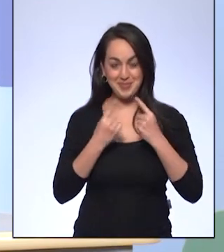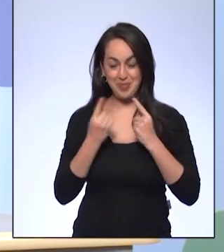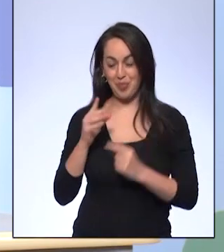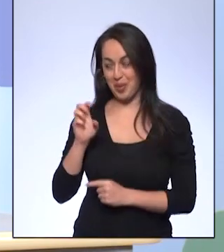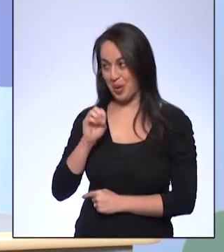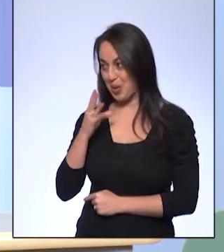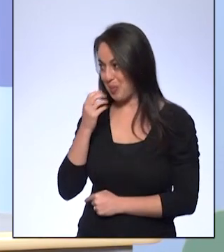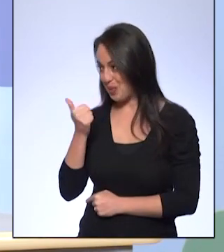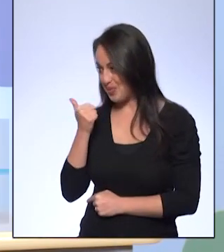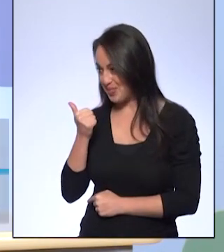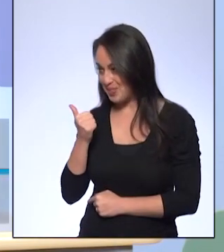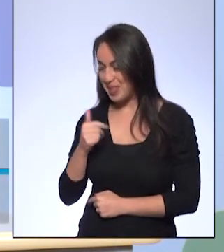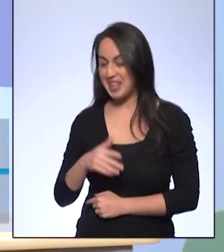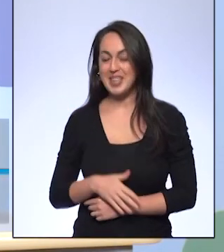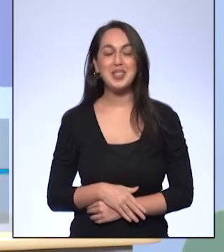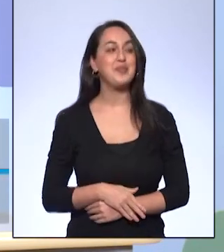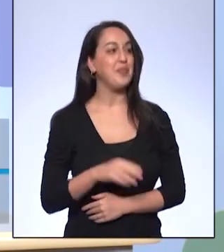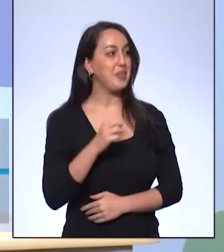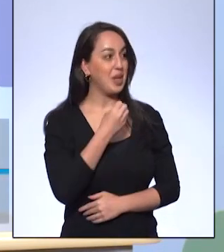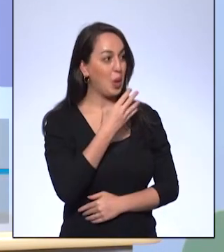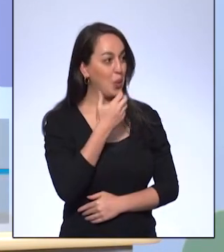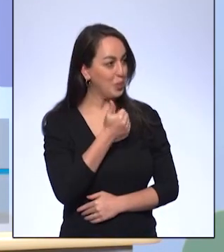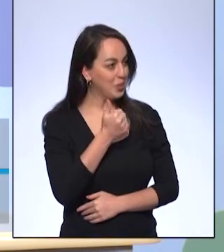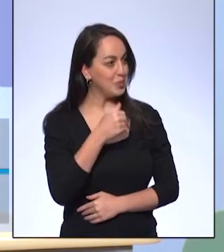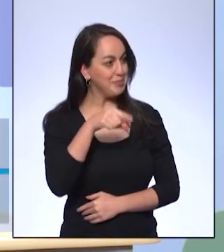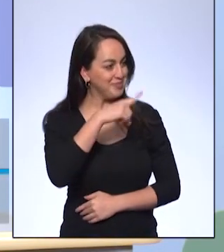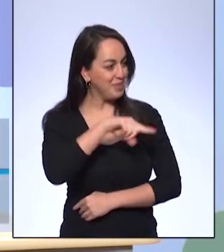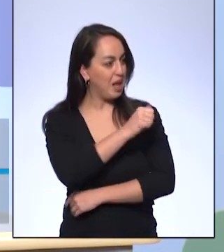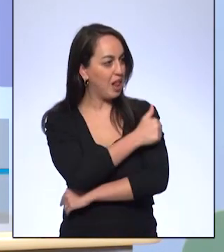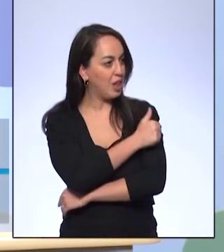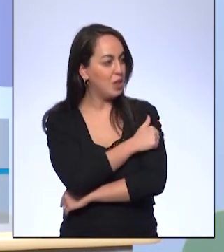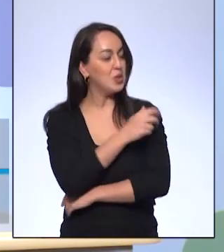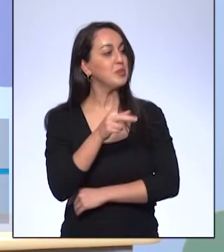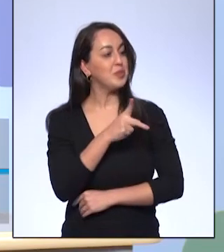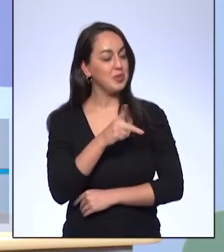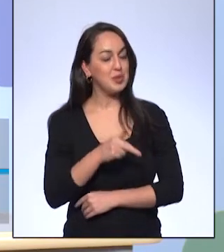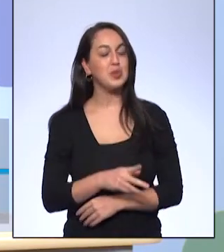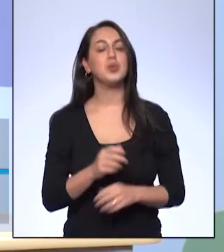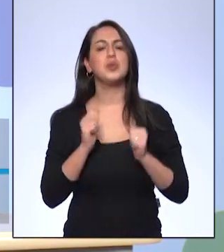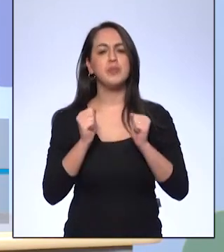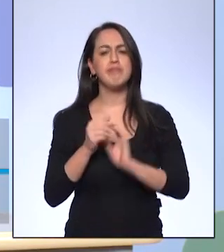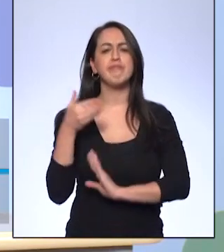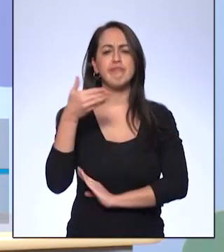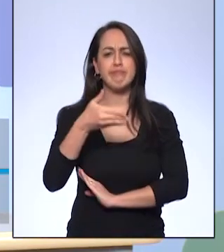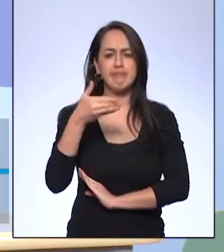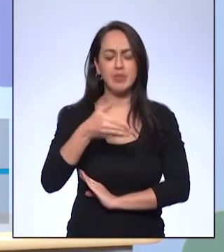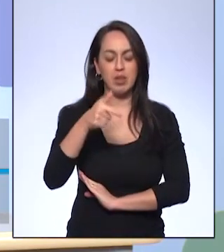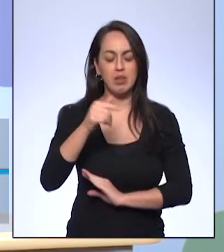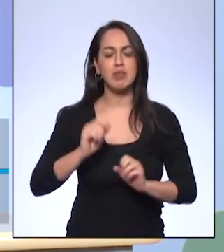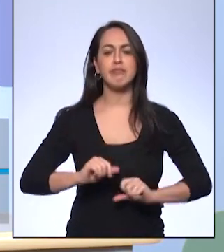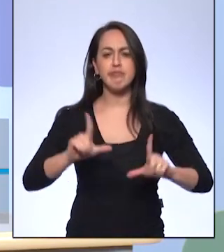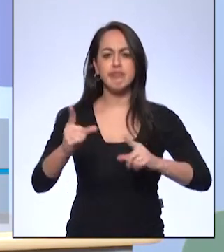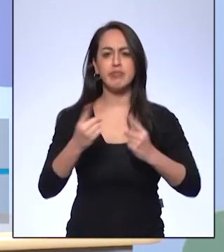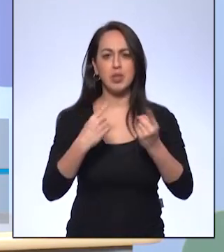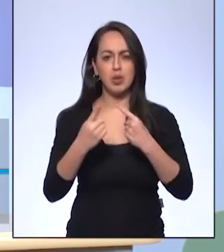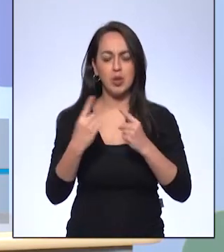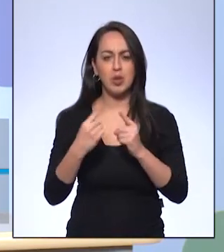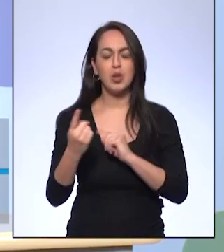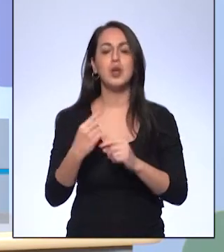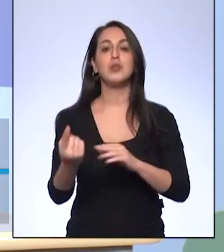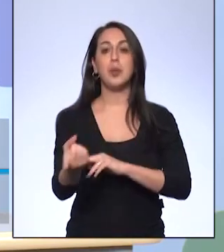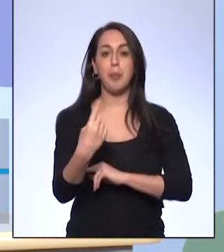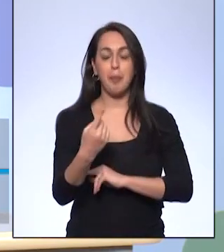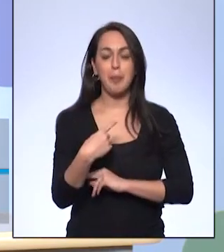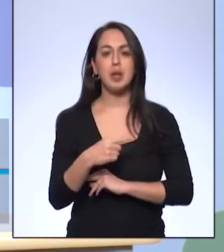noite, professora Inês. Boa noite, alunos e professores. Participem do chat, mandem suas dúvidas, mandem suas respostas, que a gente está aqui